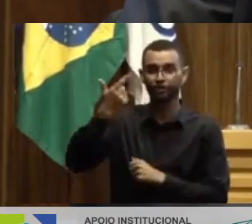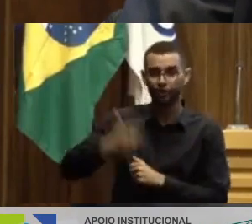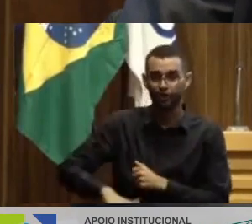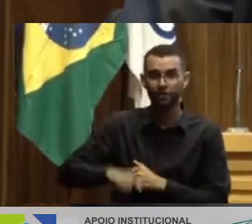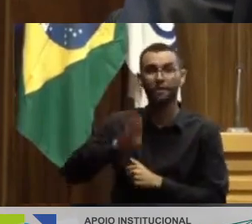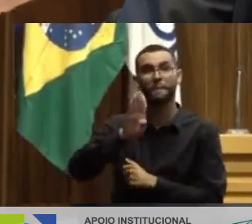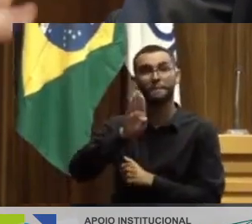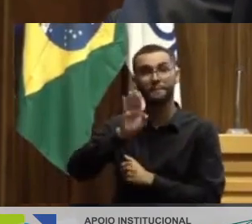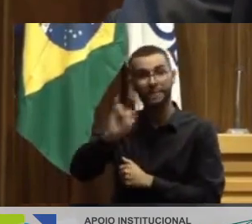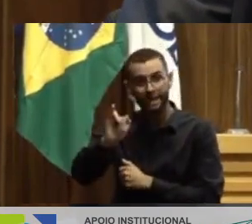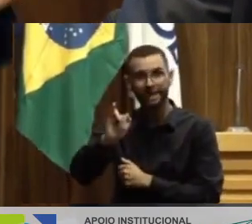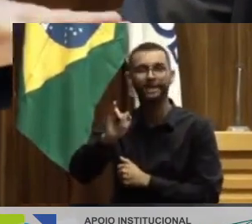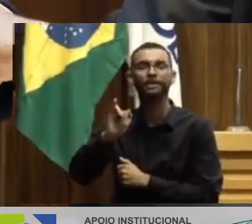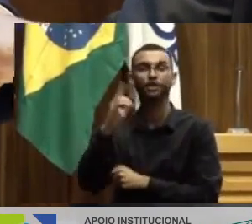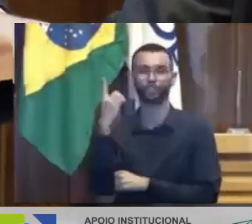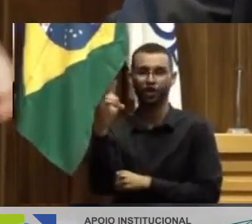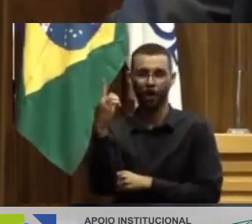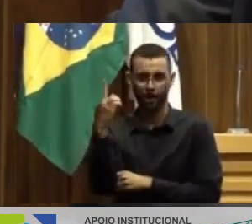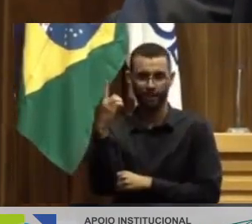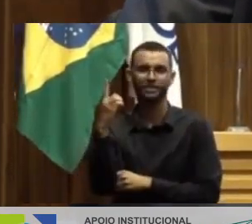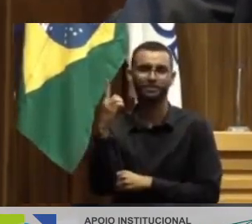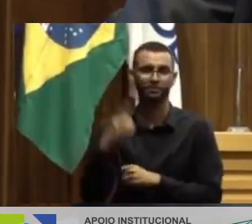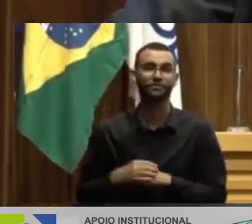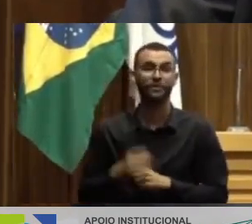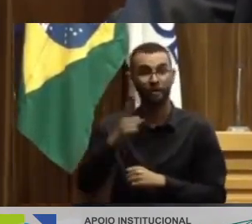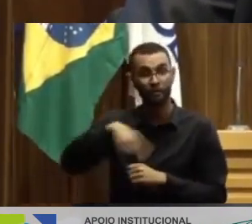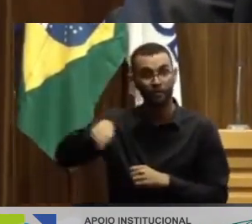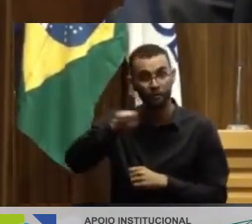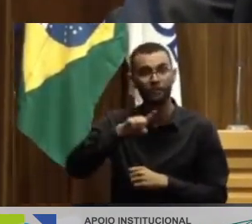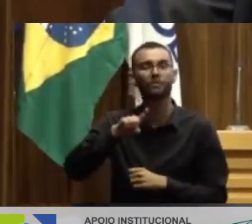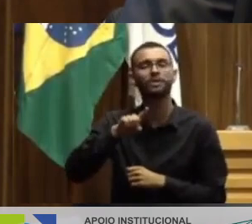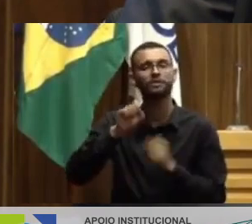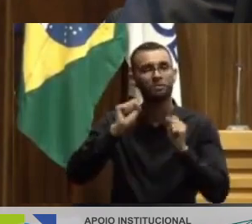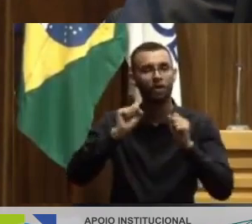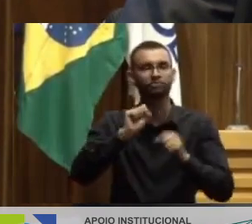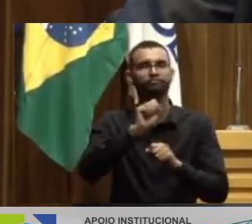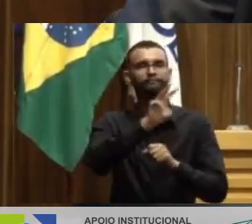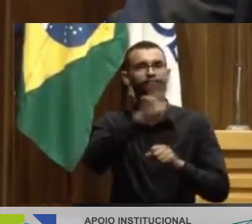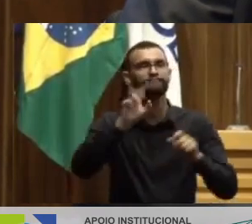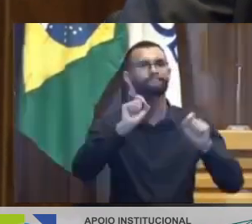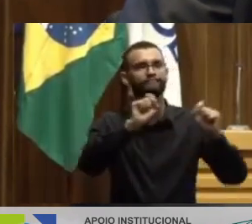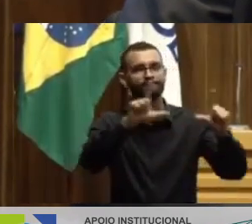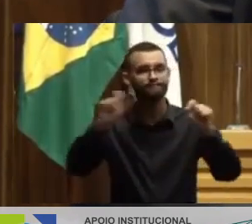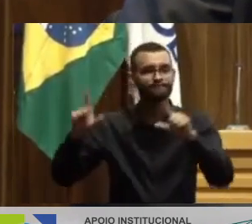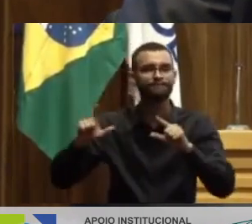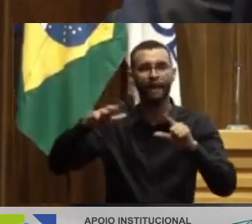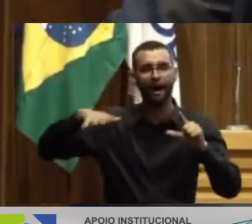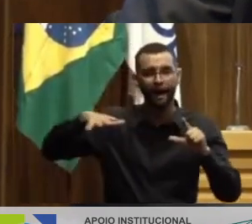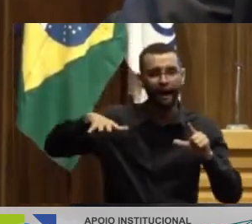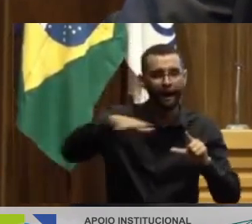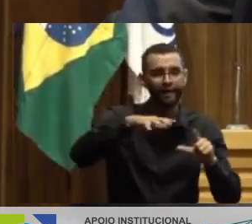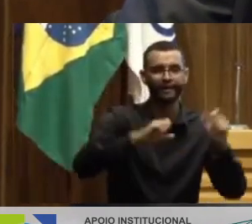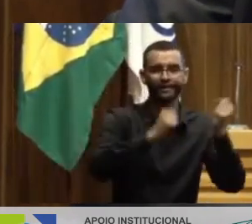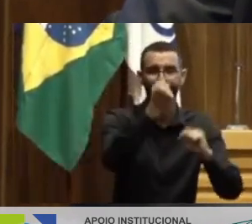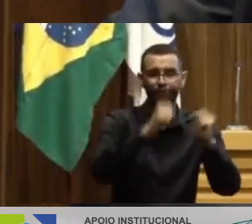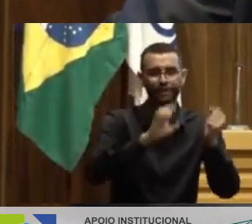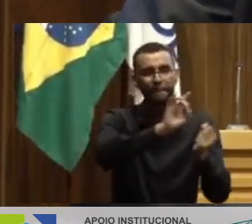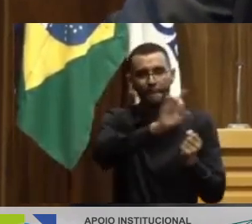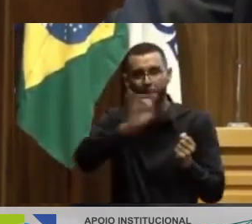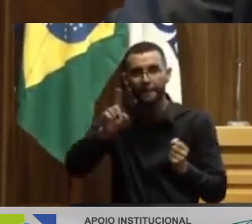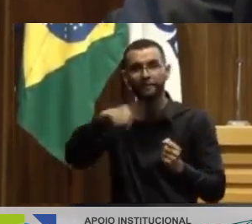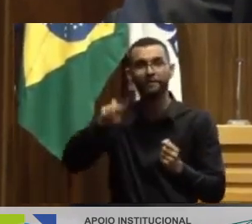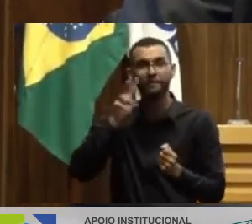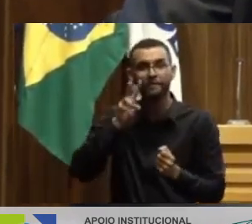US$ 688 bilhões está lá. Você pode abrir por região, por setor, por indústria, e você consegue ver o tamanho do impacto que isso